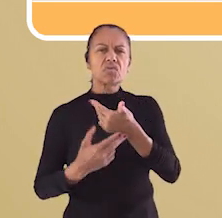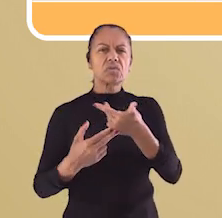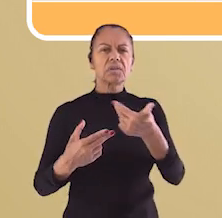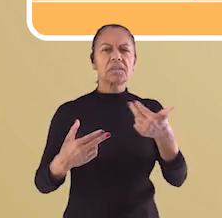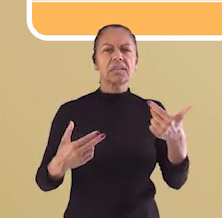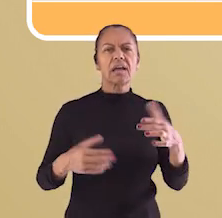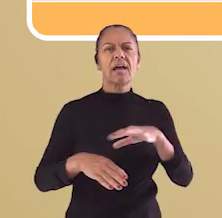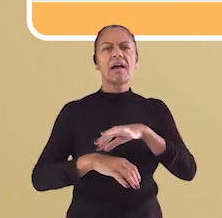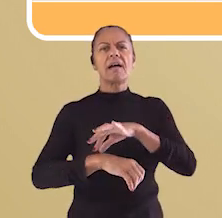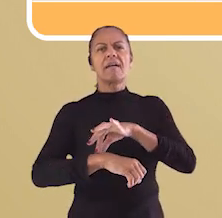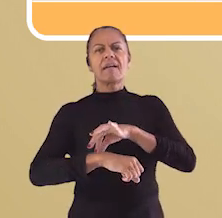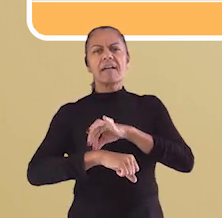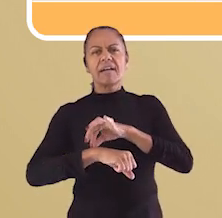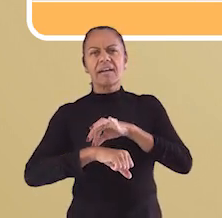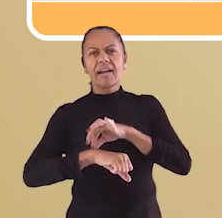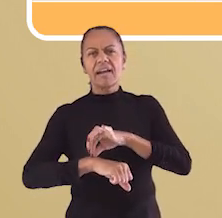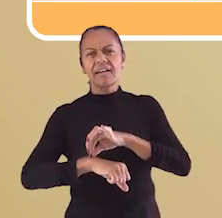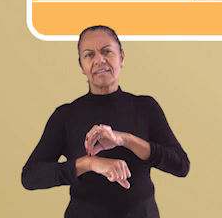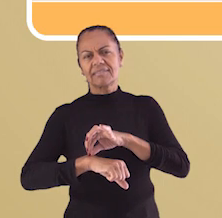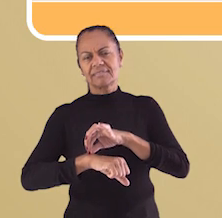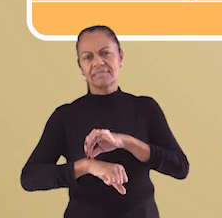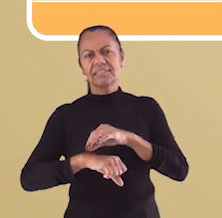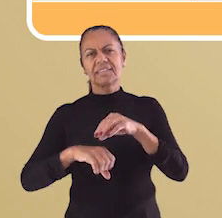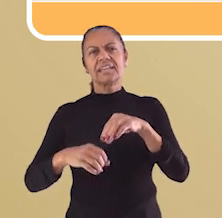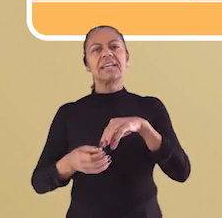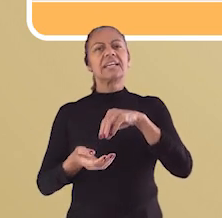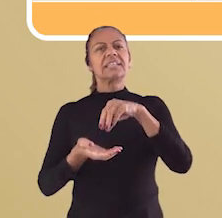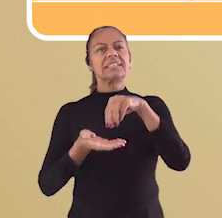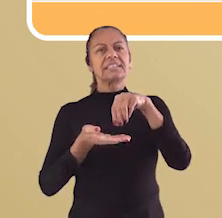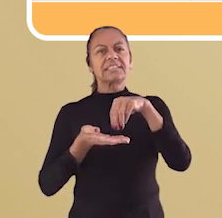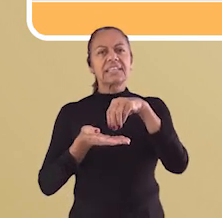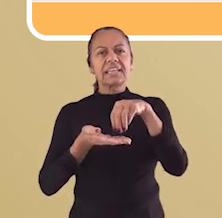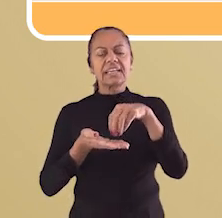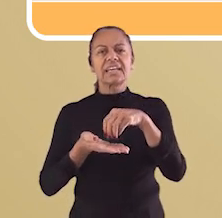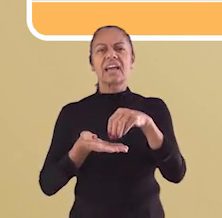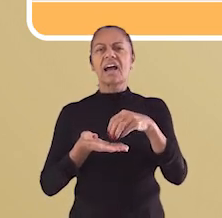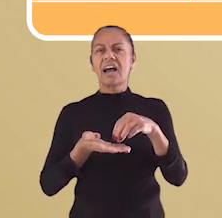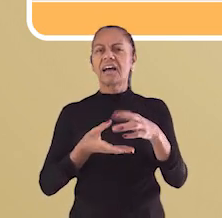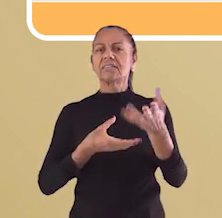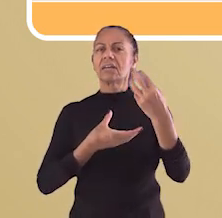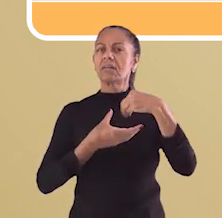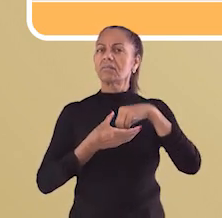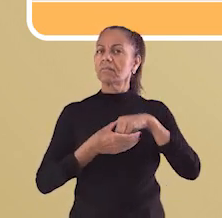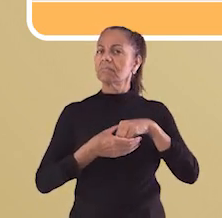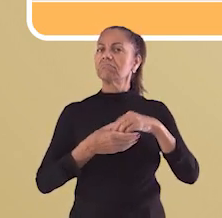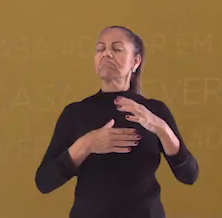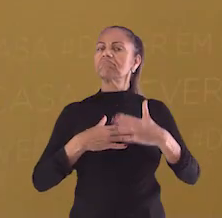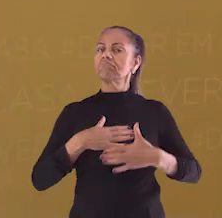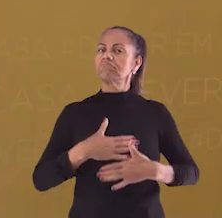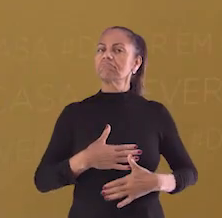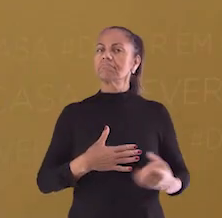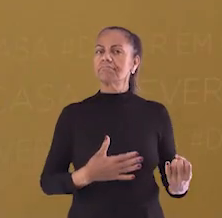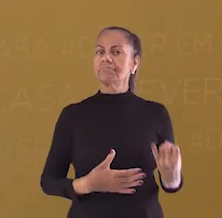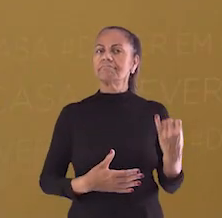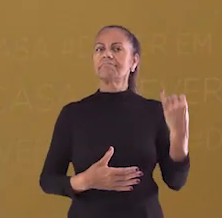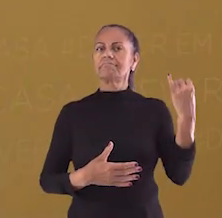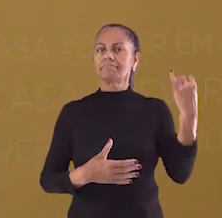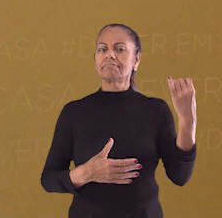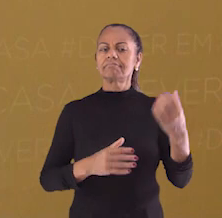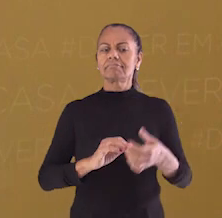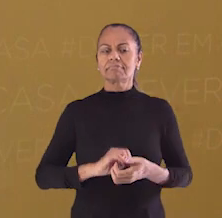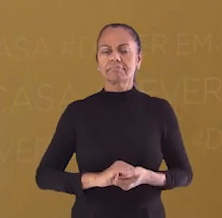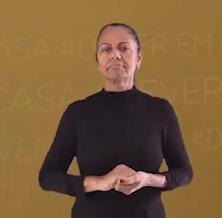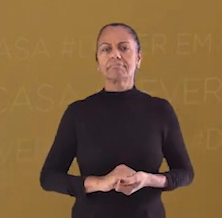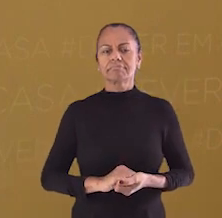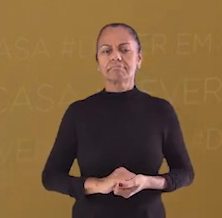muitas frutas, muitos legumes, carnes, cereais, na medida ideal para o nosso corpo. Então, gente, a gente